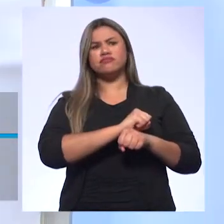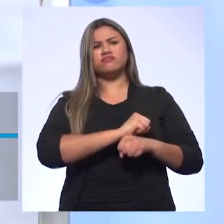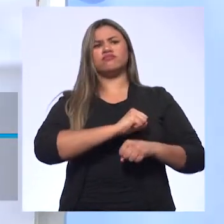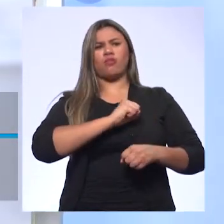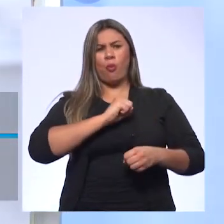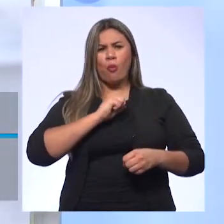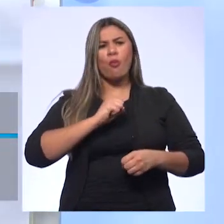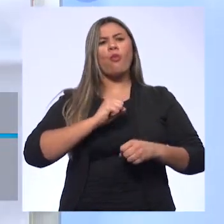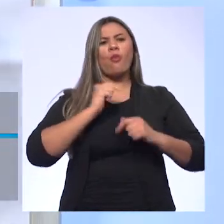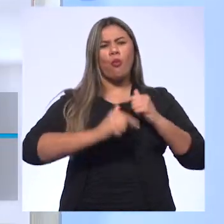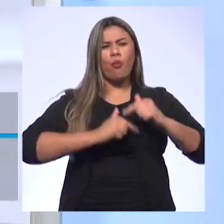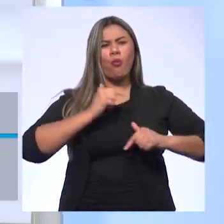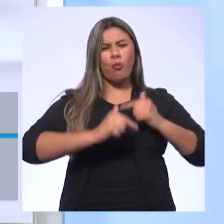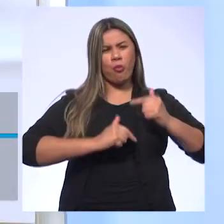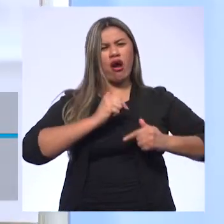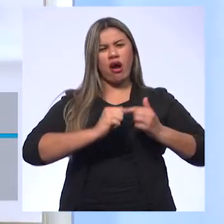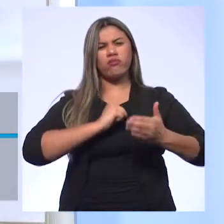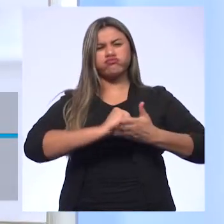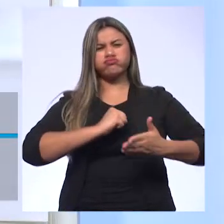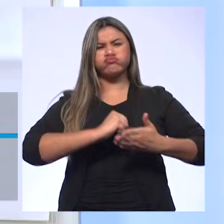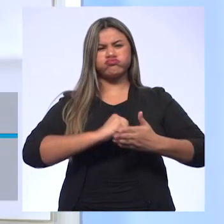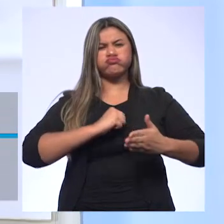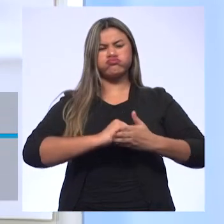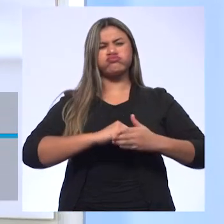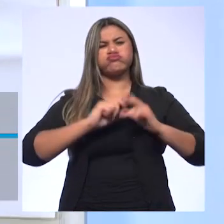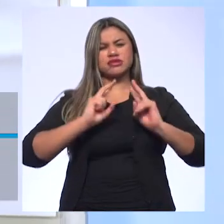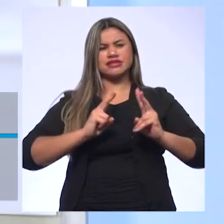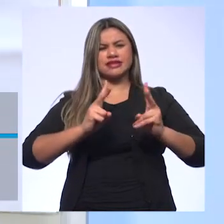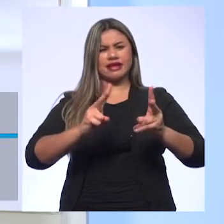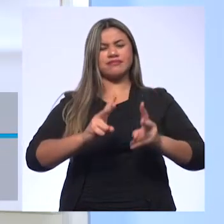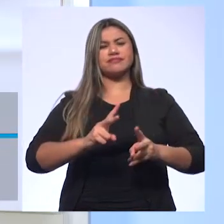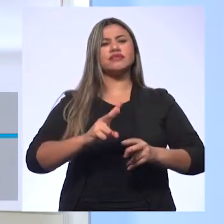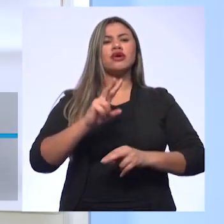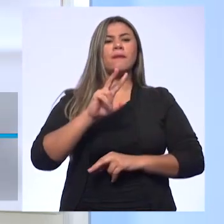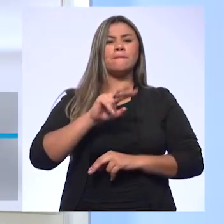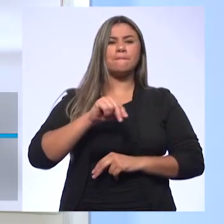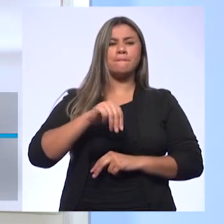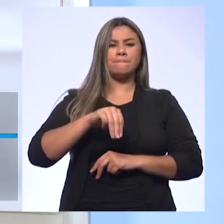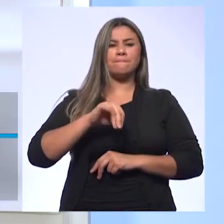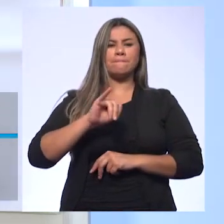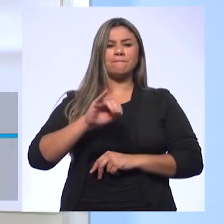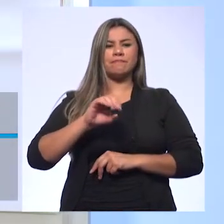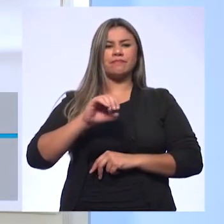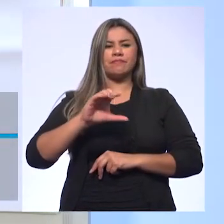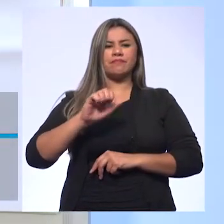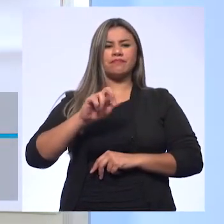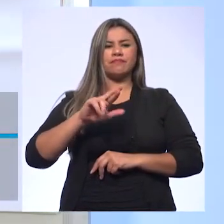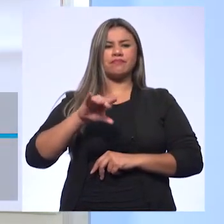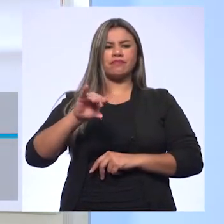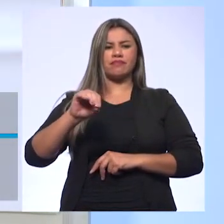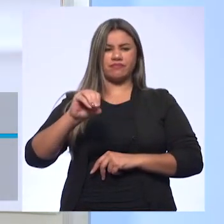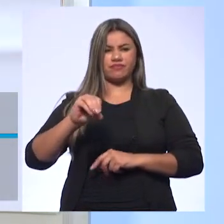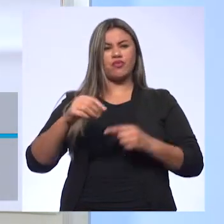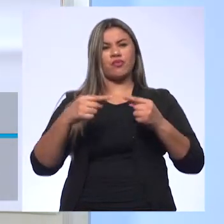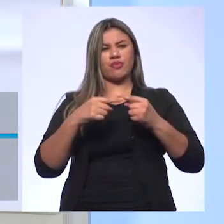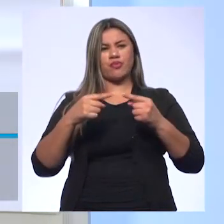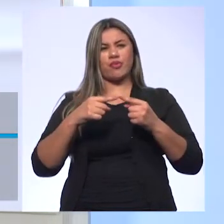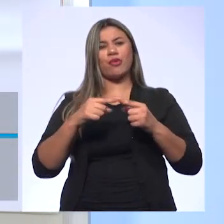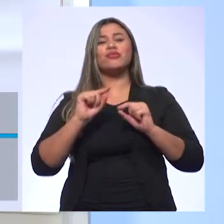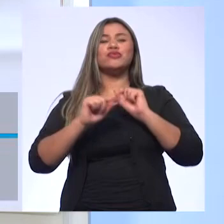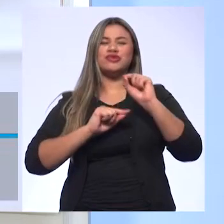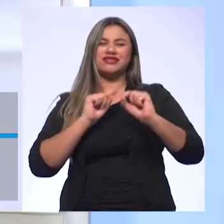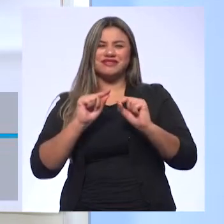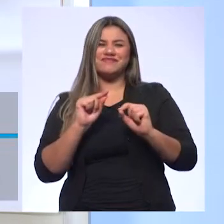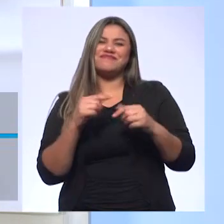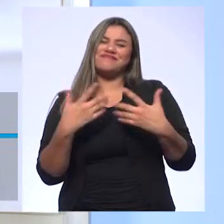chamado músculo de contração involuntária miocárdio. Estou falando aí, se é músculo estriado cardíaco, adivinha do que eu